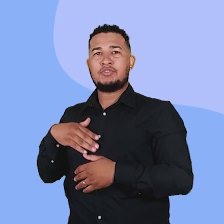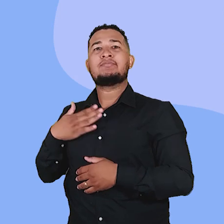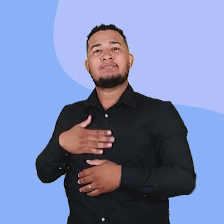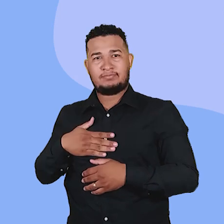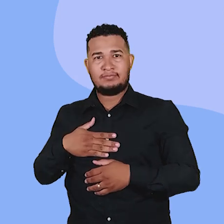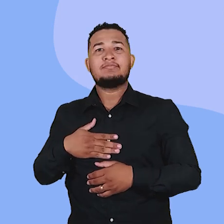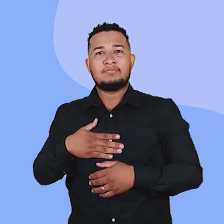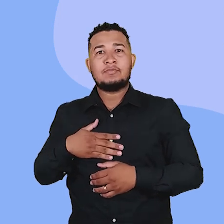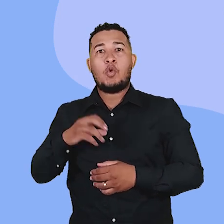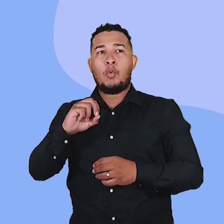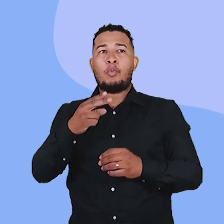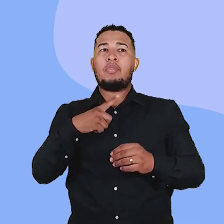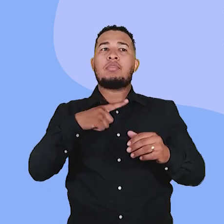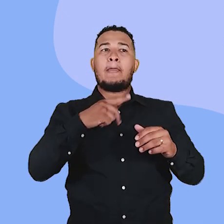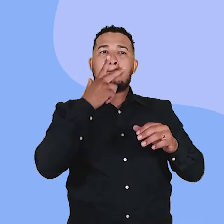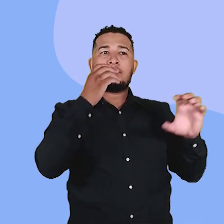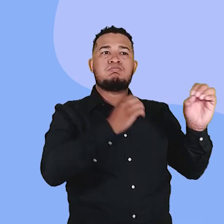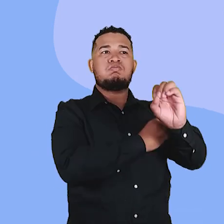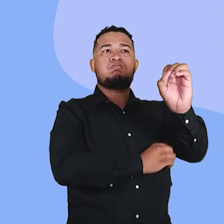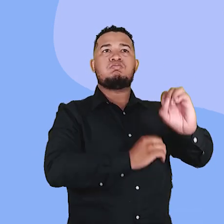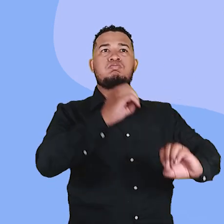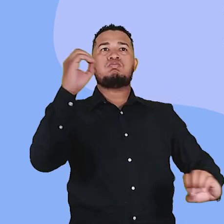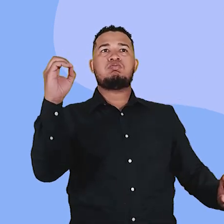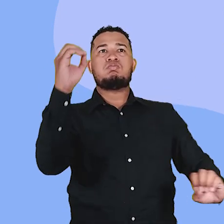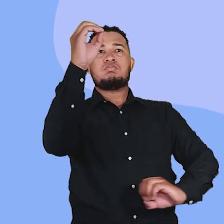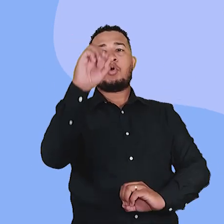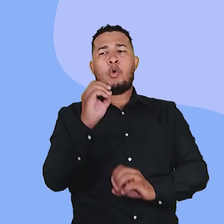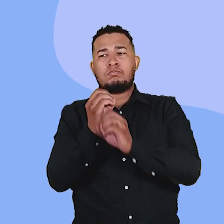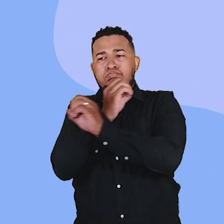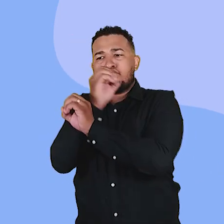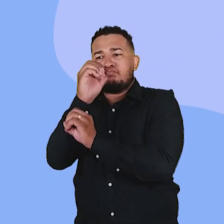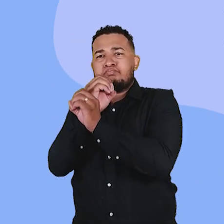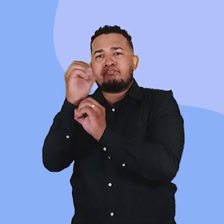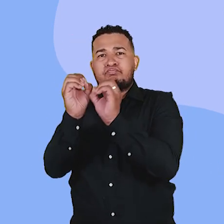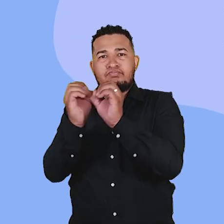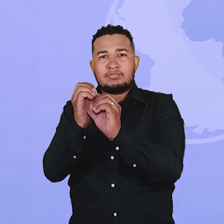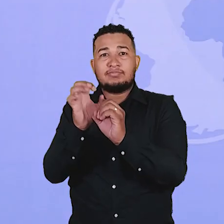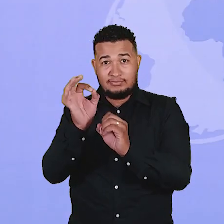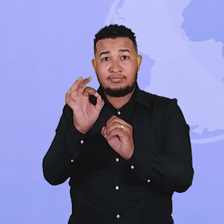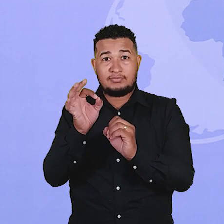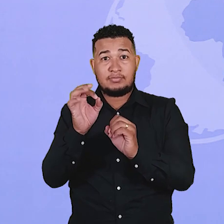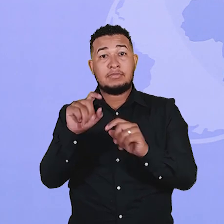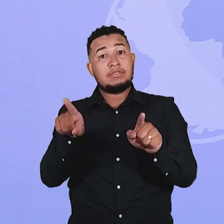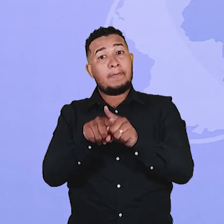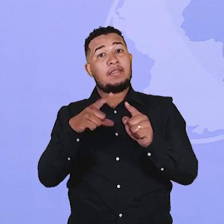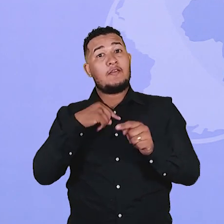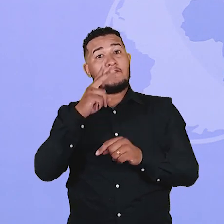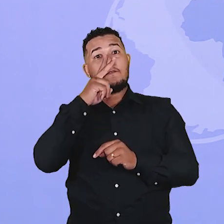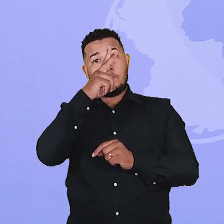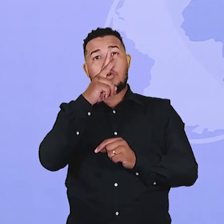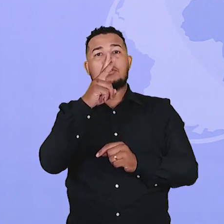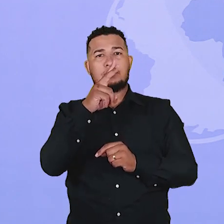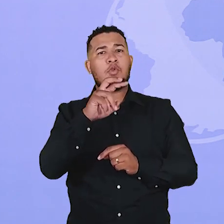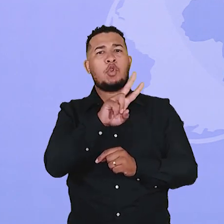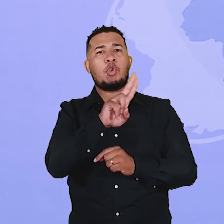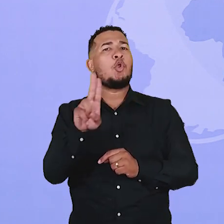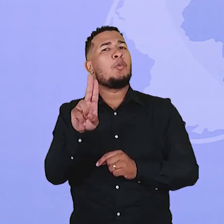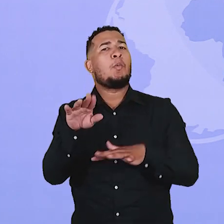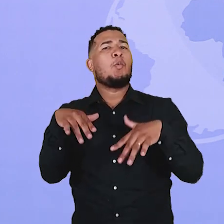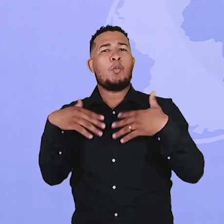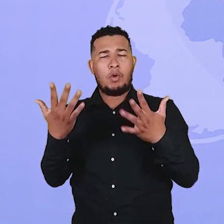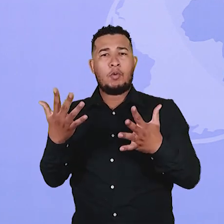menor grau de liberdade, conforme a intensidade das forças entre elas. Essa força a gente chama de